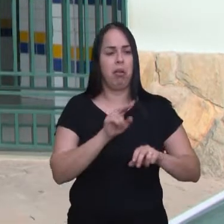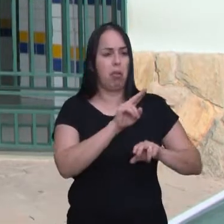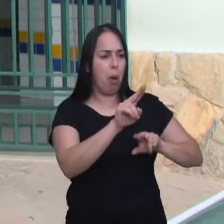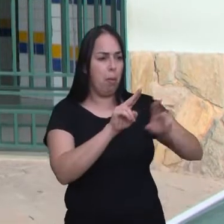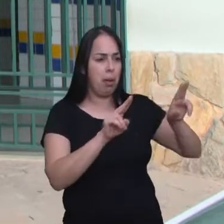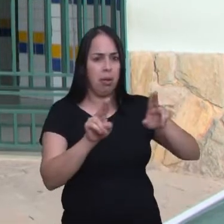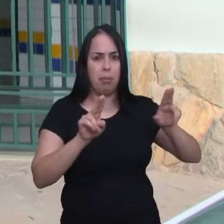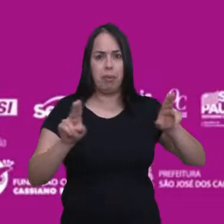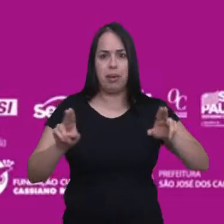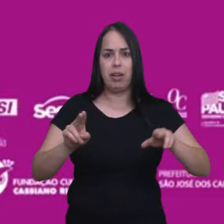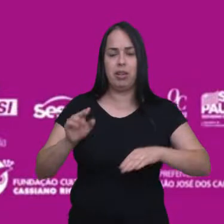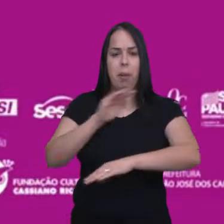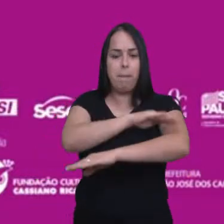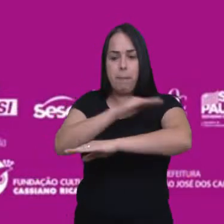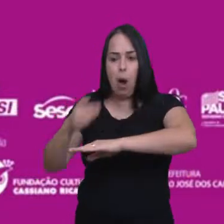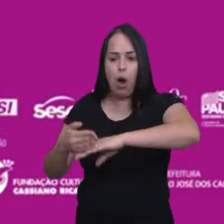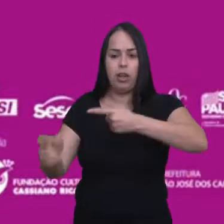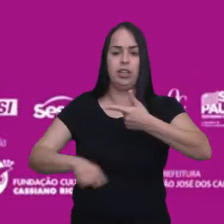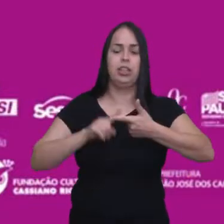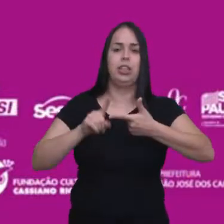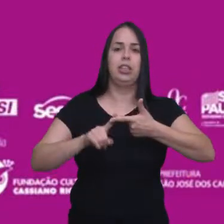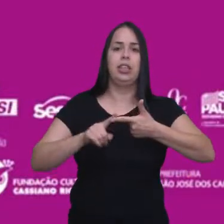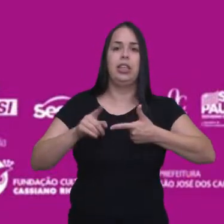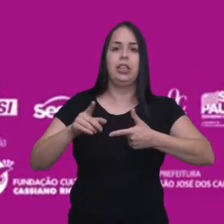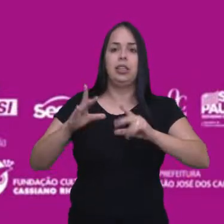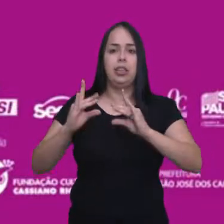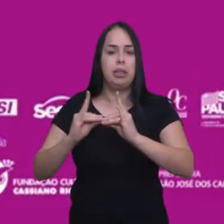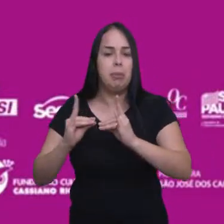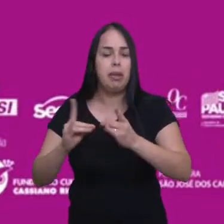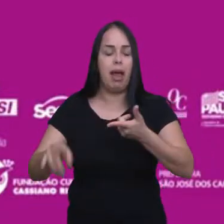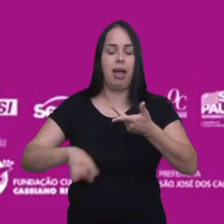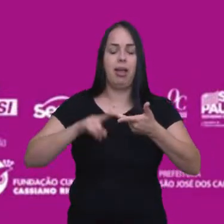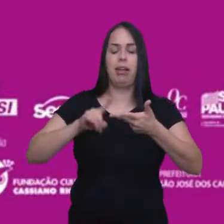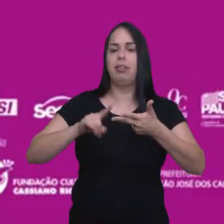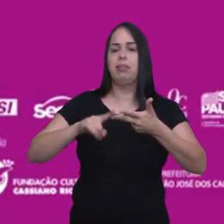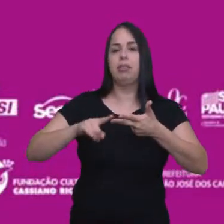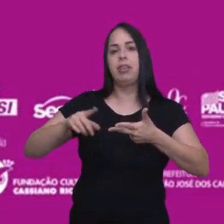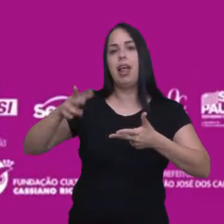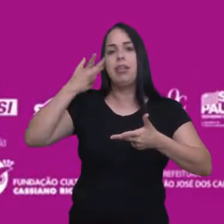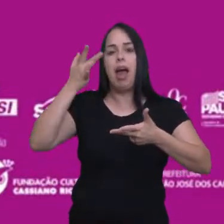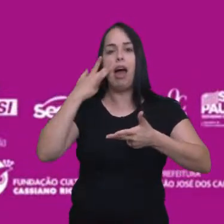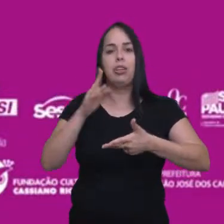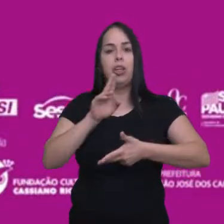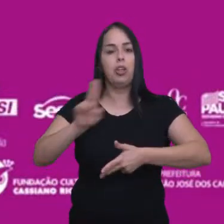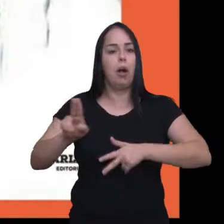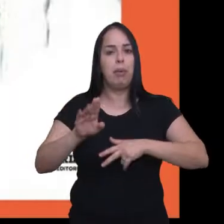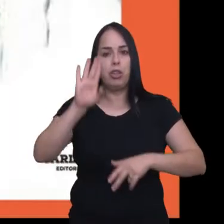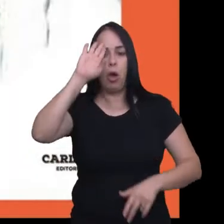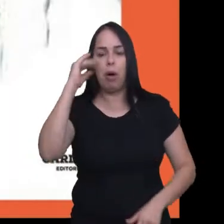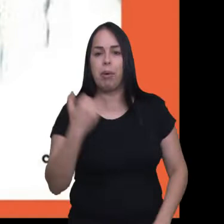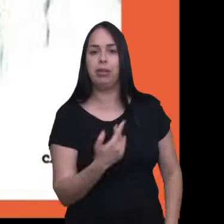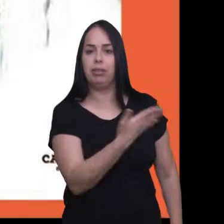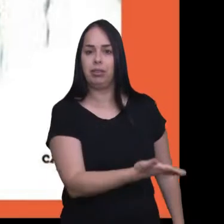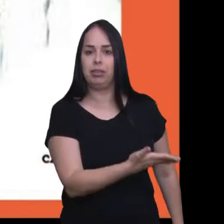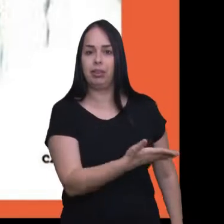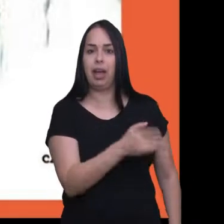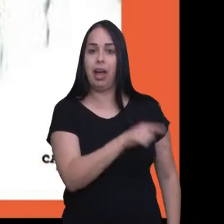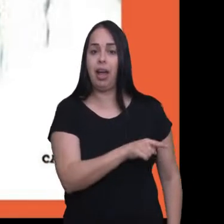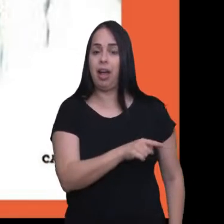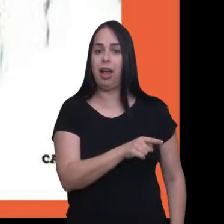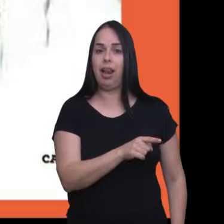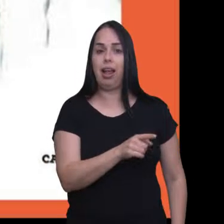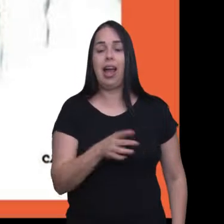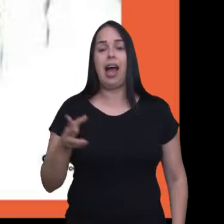de teatro. Com muita representatividade entre os moradores, ela permanece viva na cultura popular da